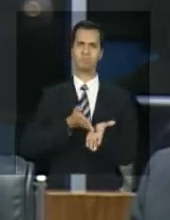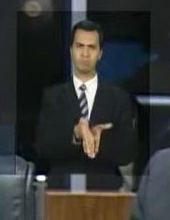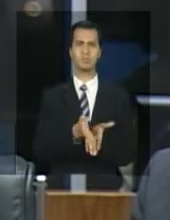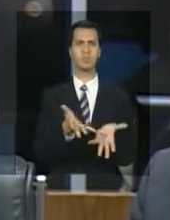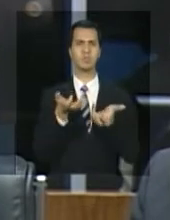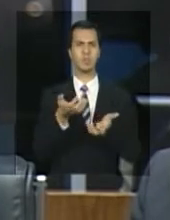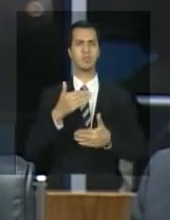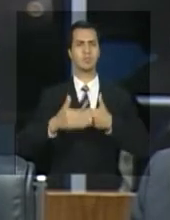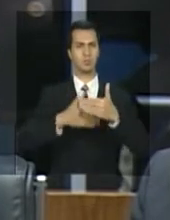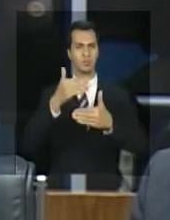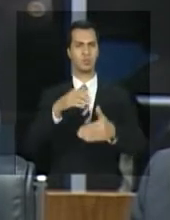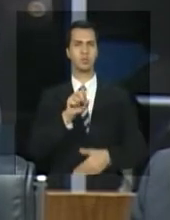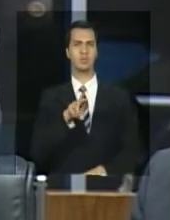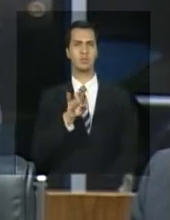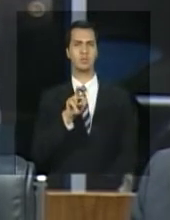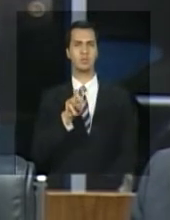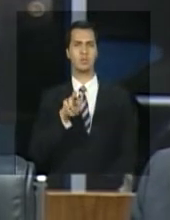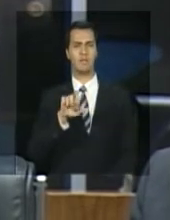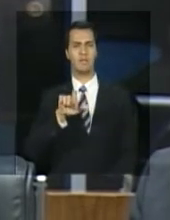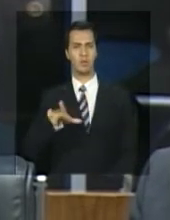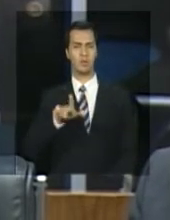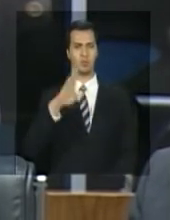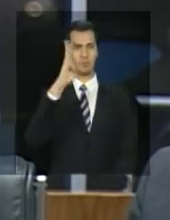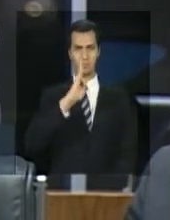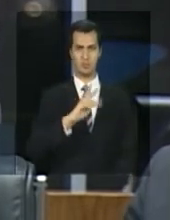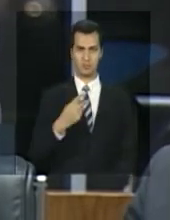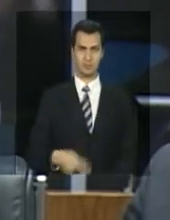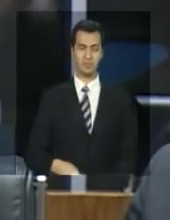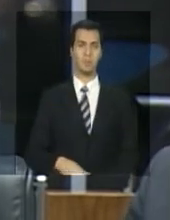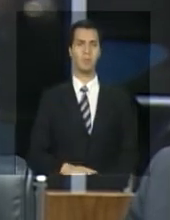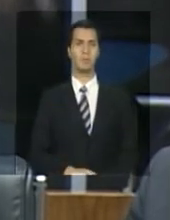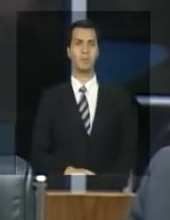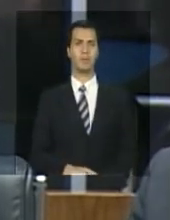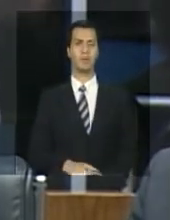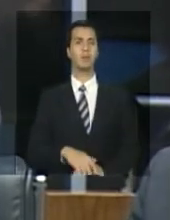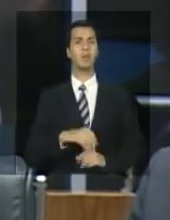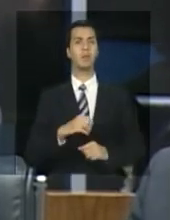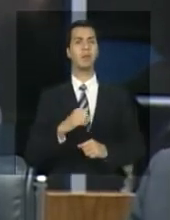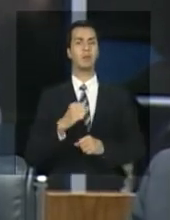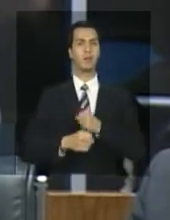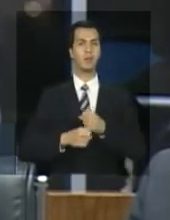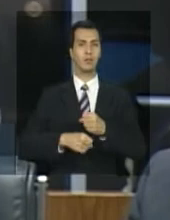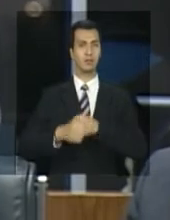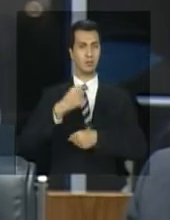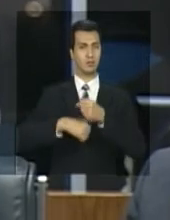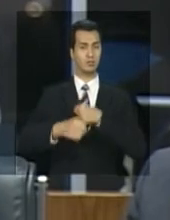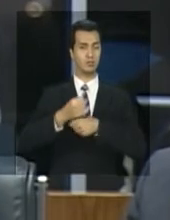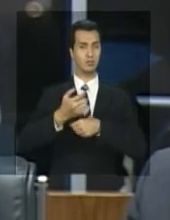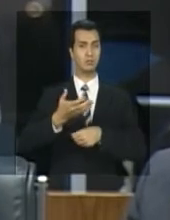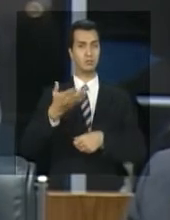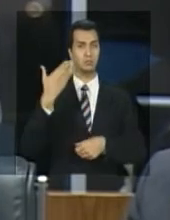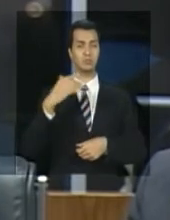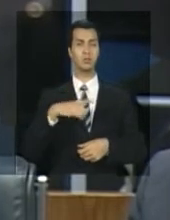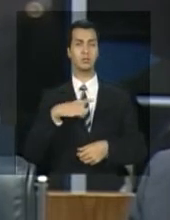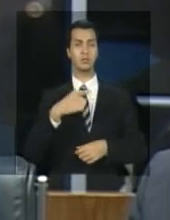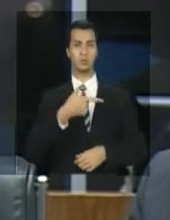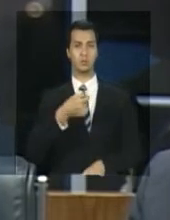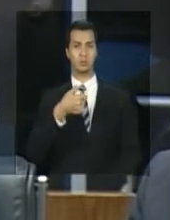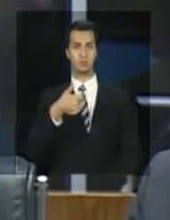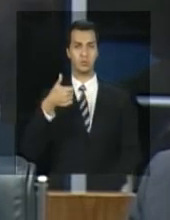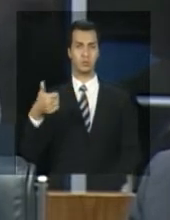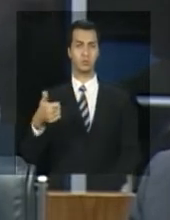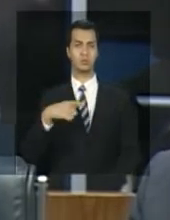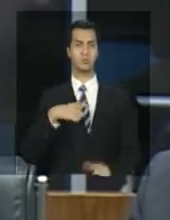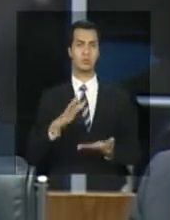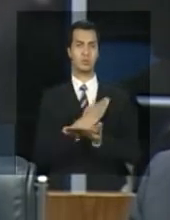desenvolvimento sustentável do Brasil. No ano em que as grandes potências mundiais cresceram pouco,